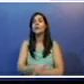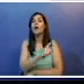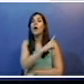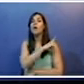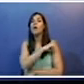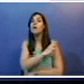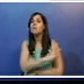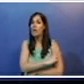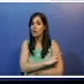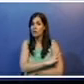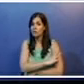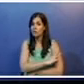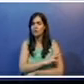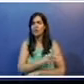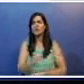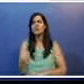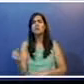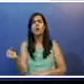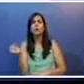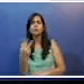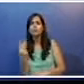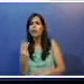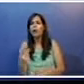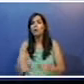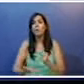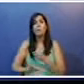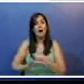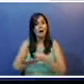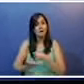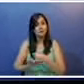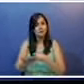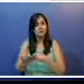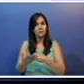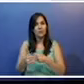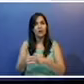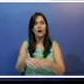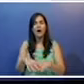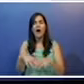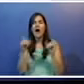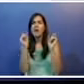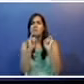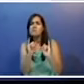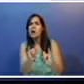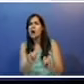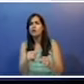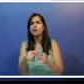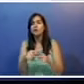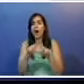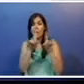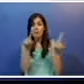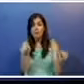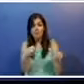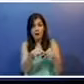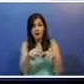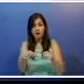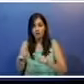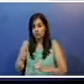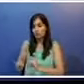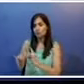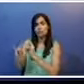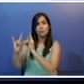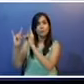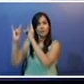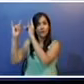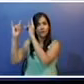básico. A imagem de um prédio em construção é bastante adequada. Antes de se erguerem as colunas